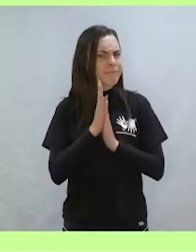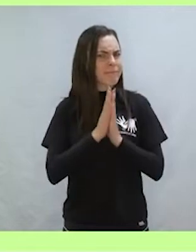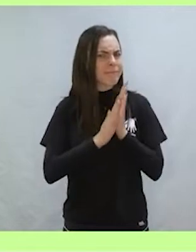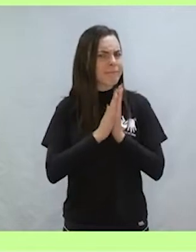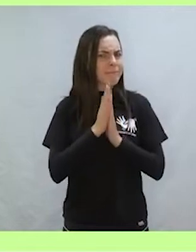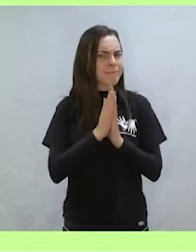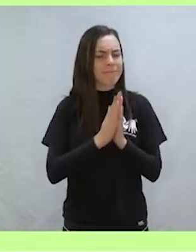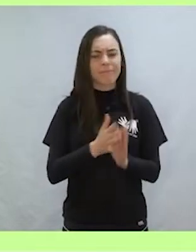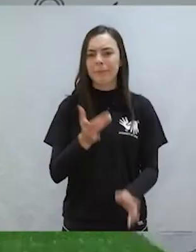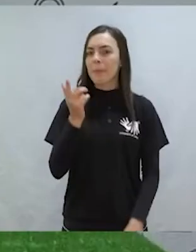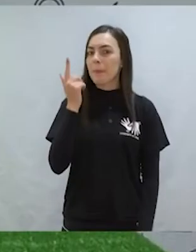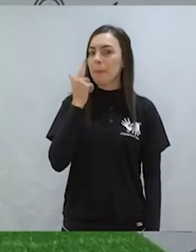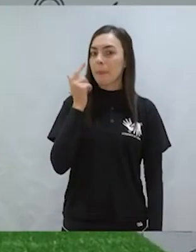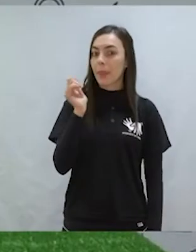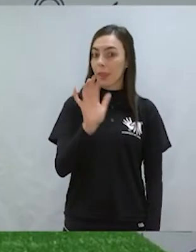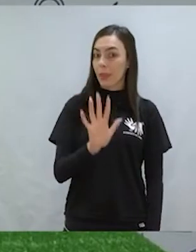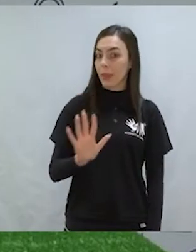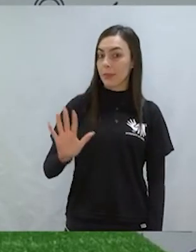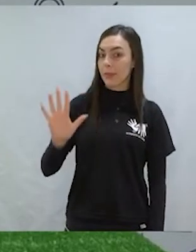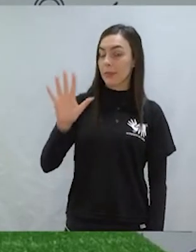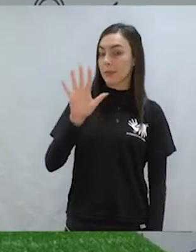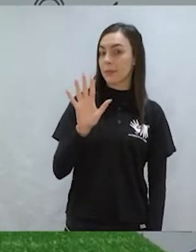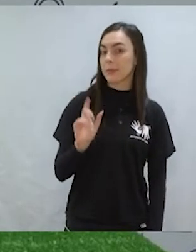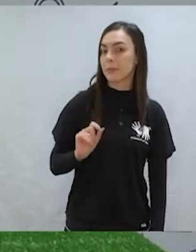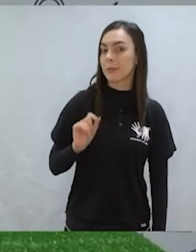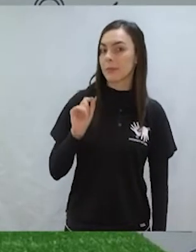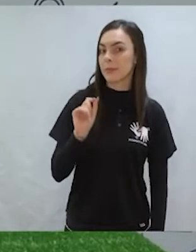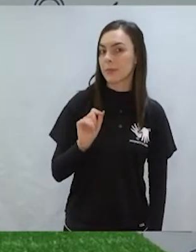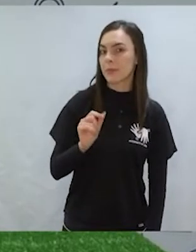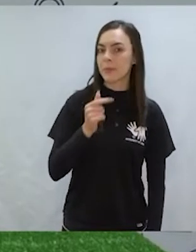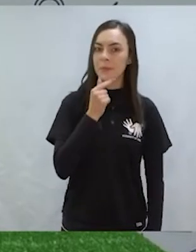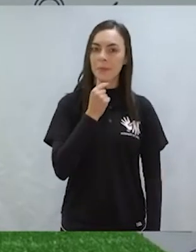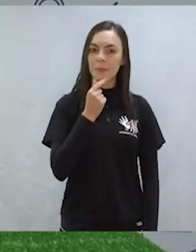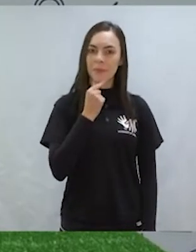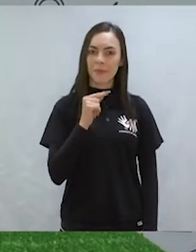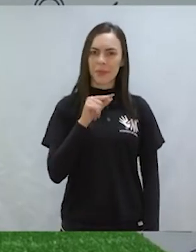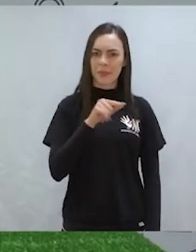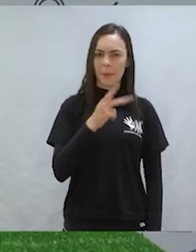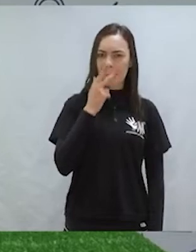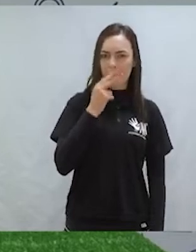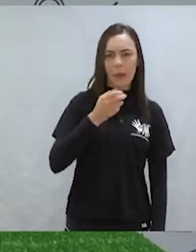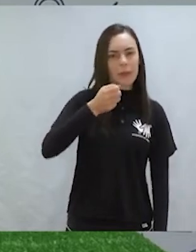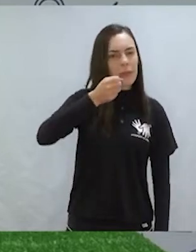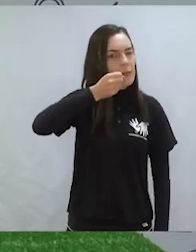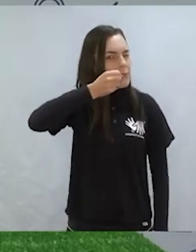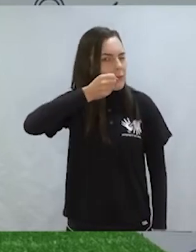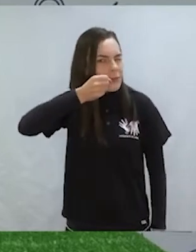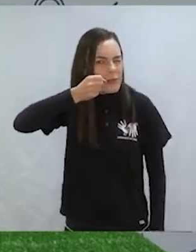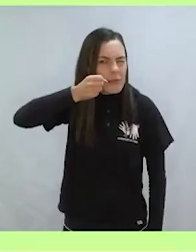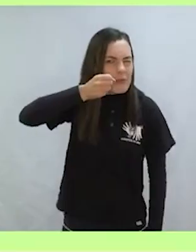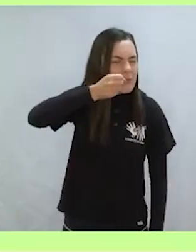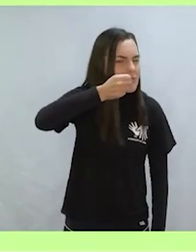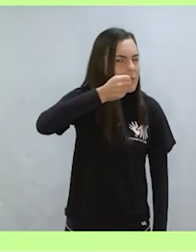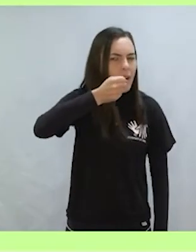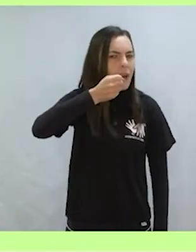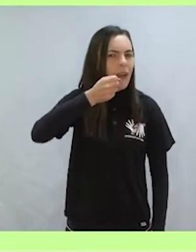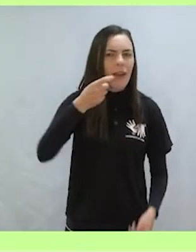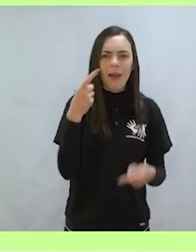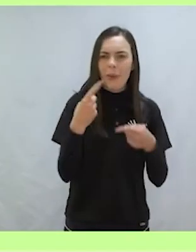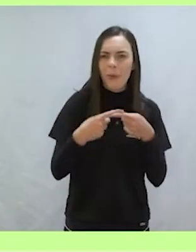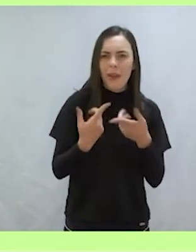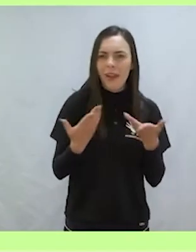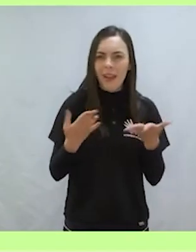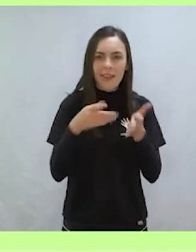ai, ai. Vejam lá na imagem que até o Max tá com tipo uma lupa lá no olho dele, porque